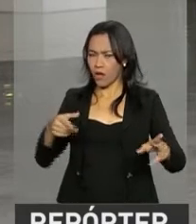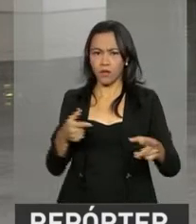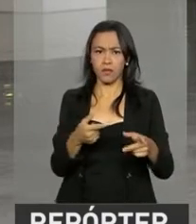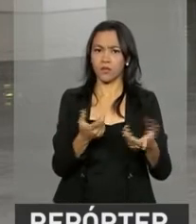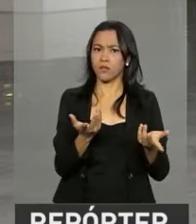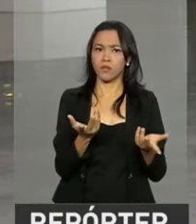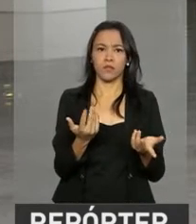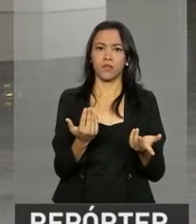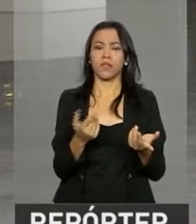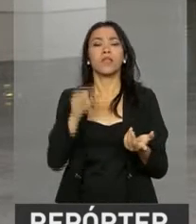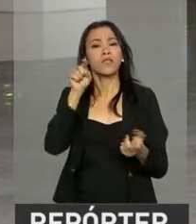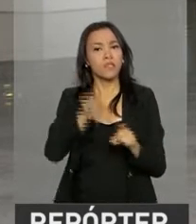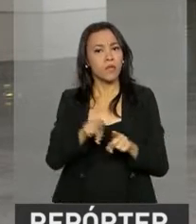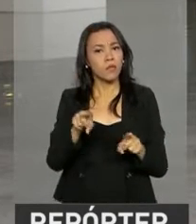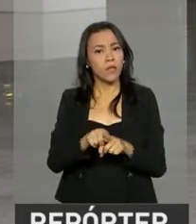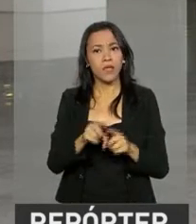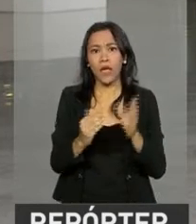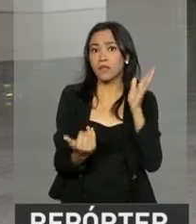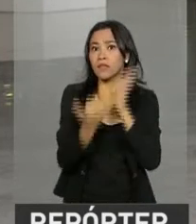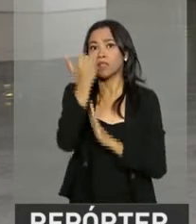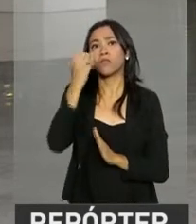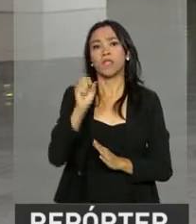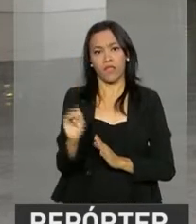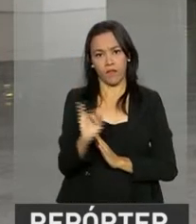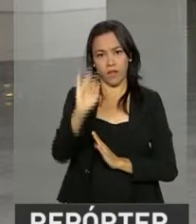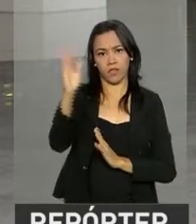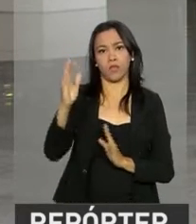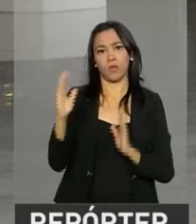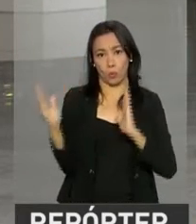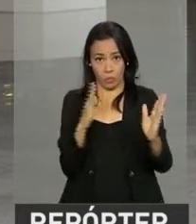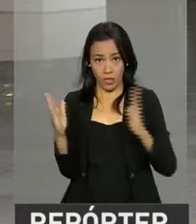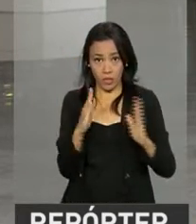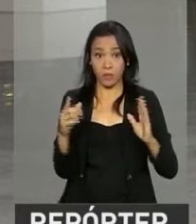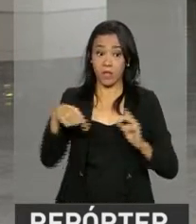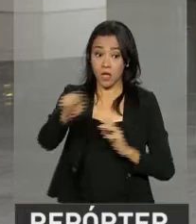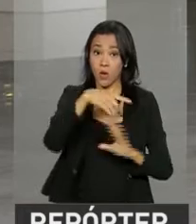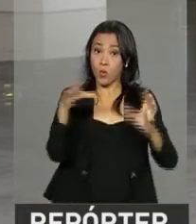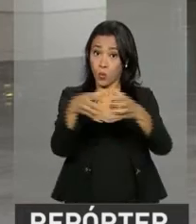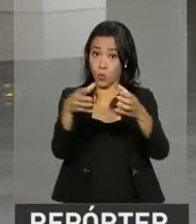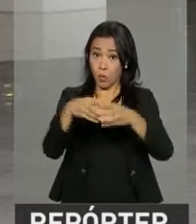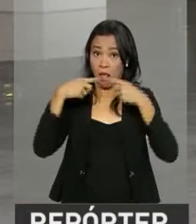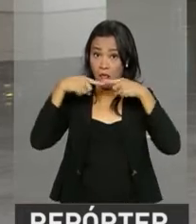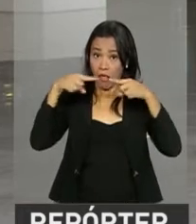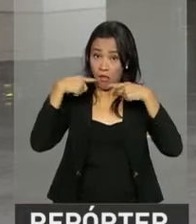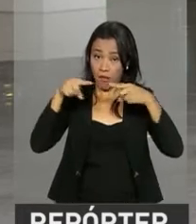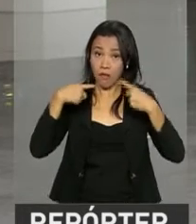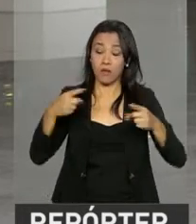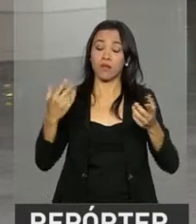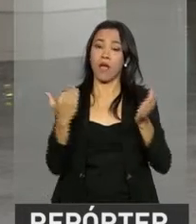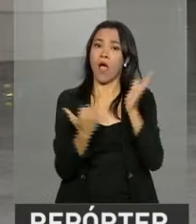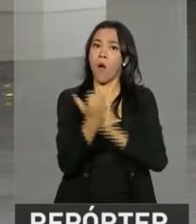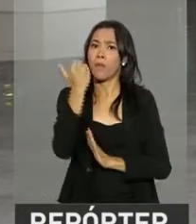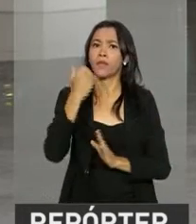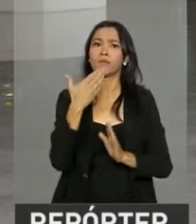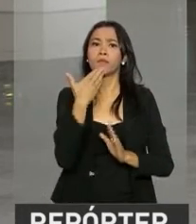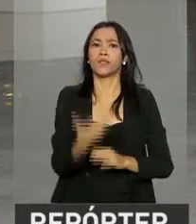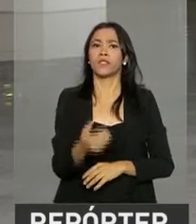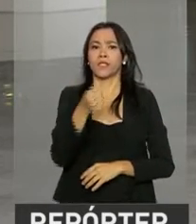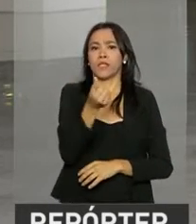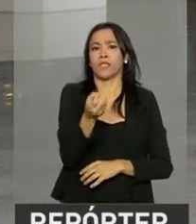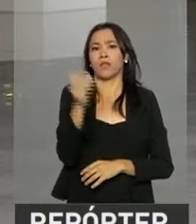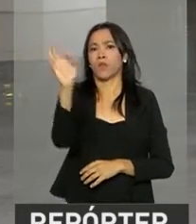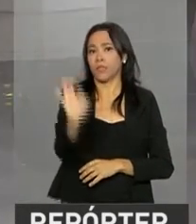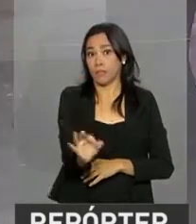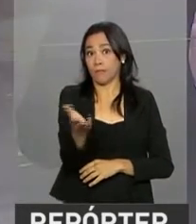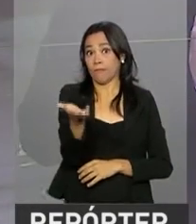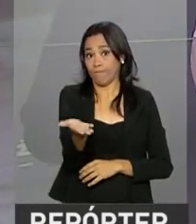federais e também acima da inflação no período. A categoria reivindicava aumentos que chegavam a 60%. Zé